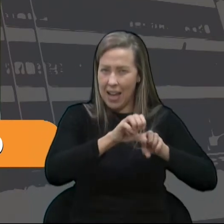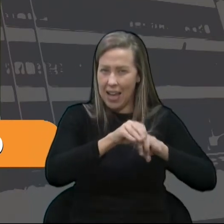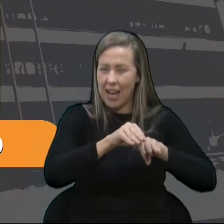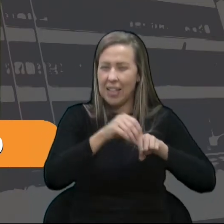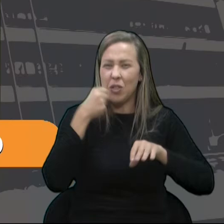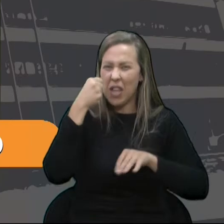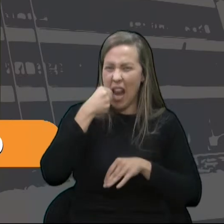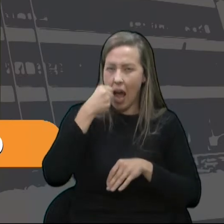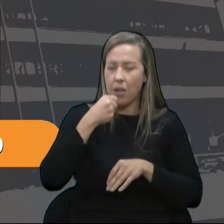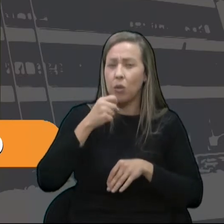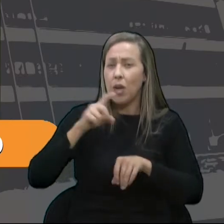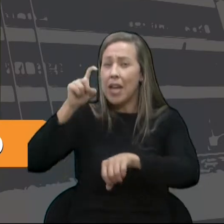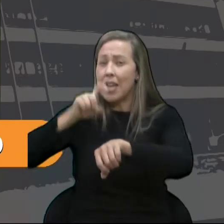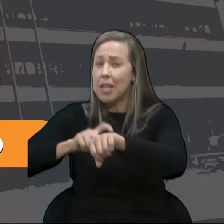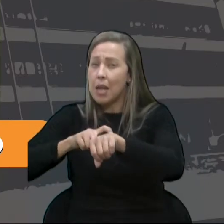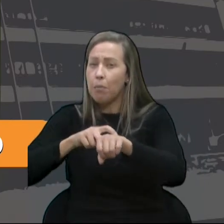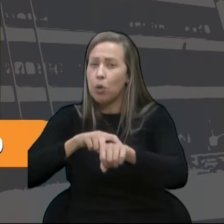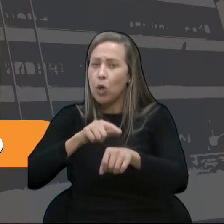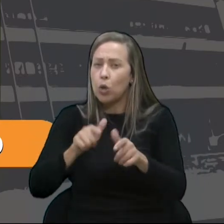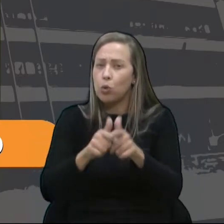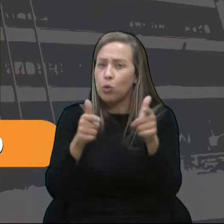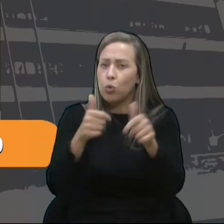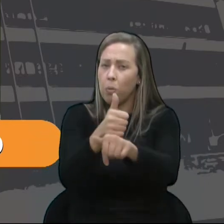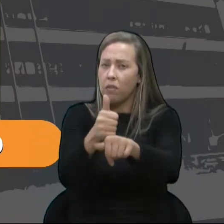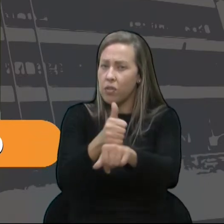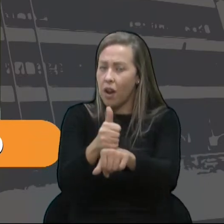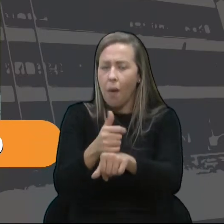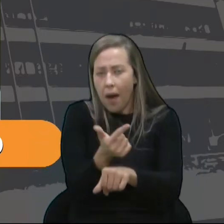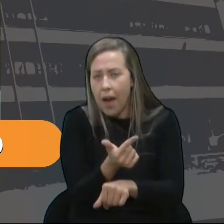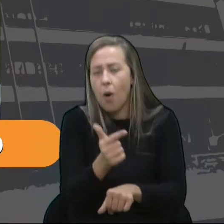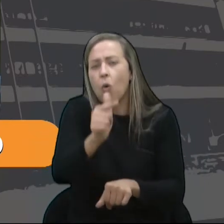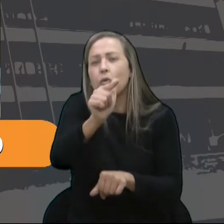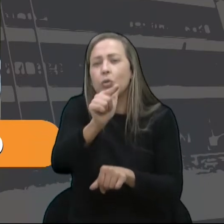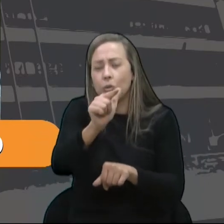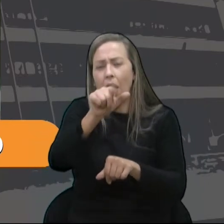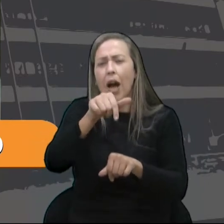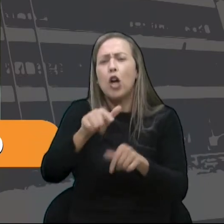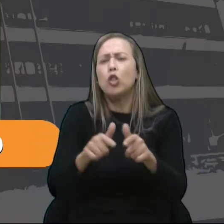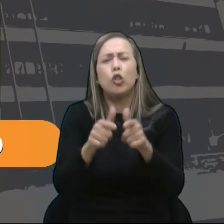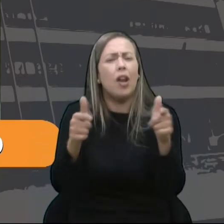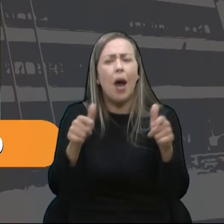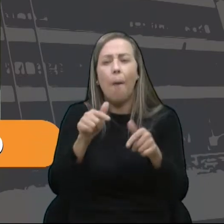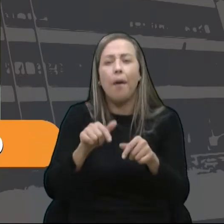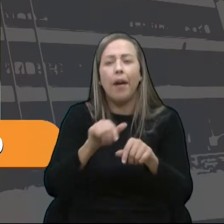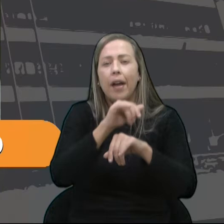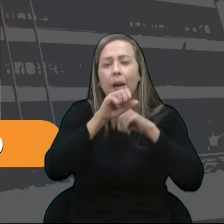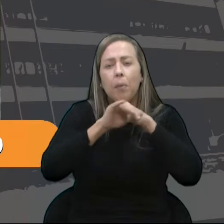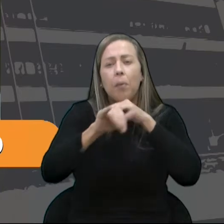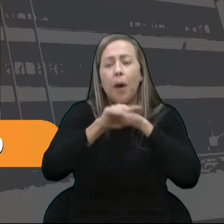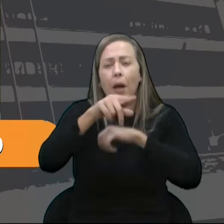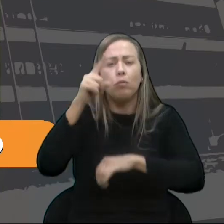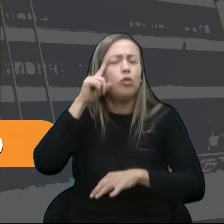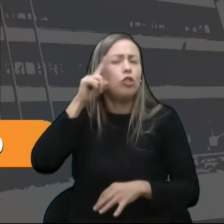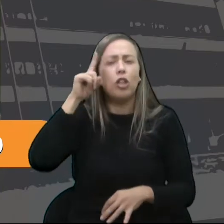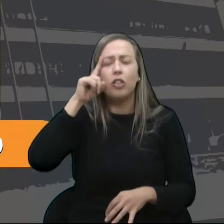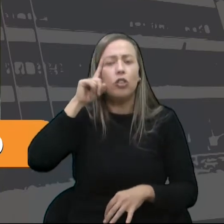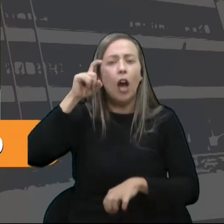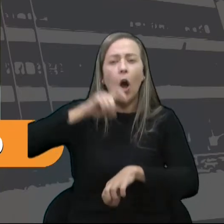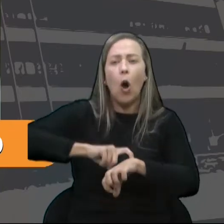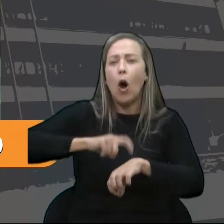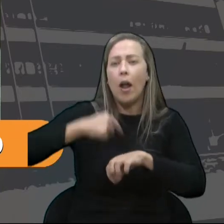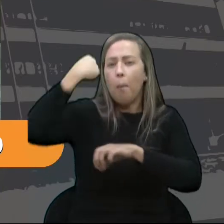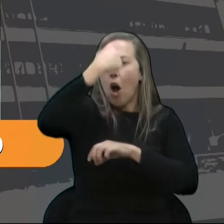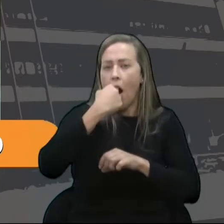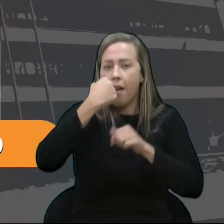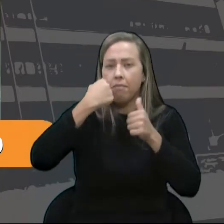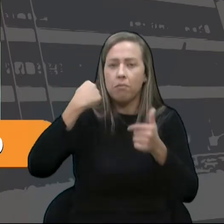o tempo do jornalista é outro, né? Porque o tempo do jornalismo é o tempo do dia a dia, às vezes é o tempo da hora a hora, se você